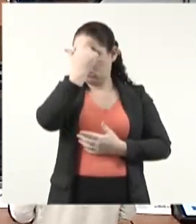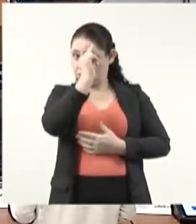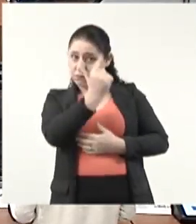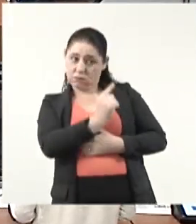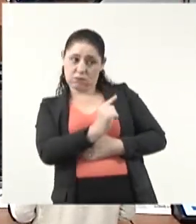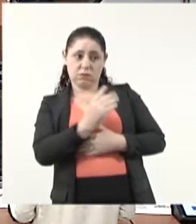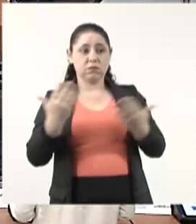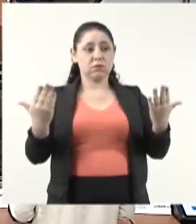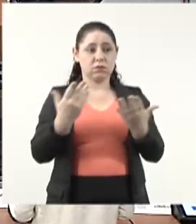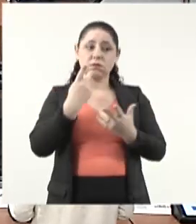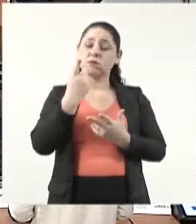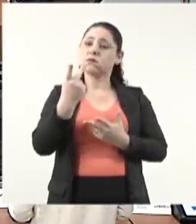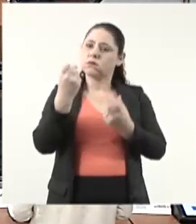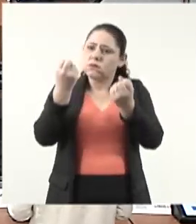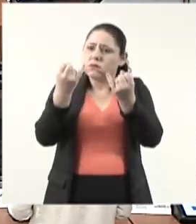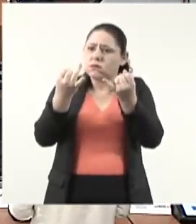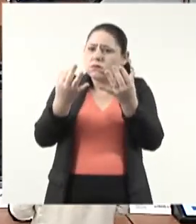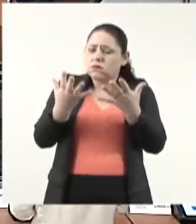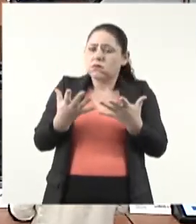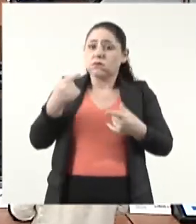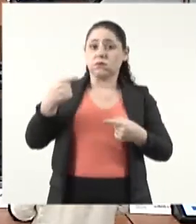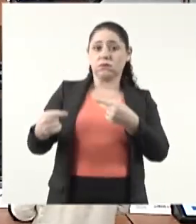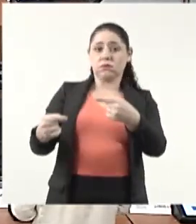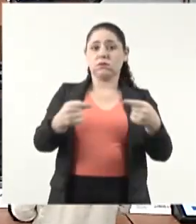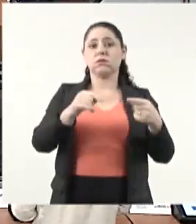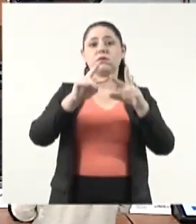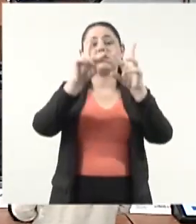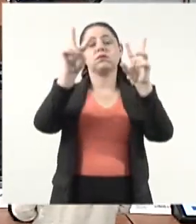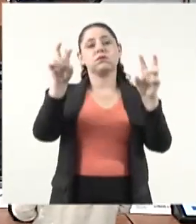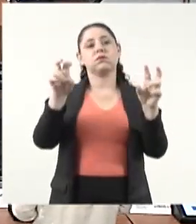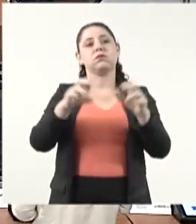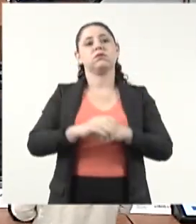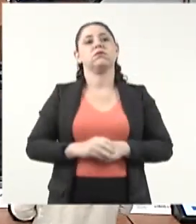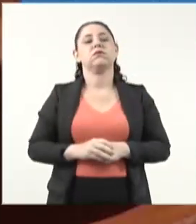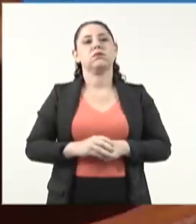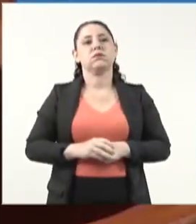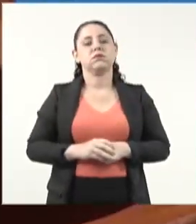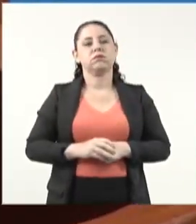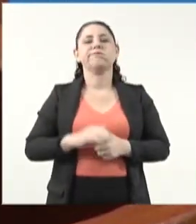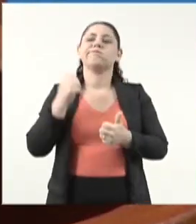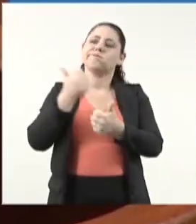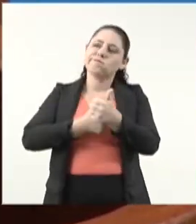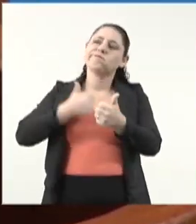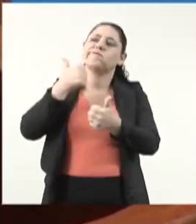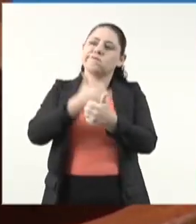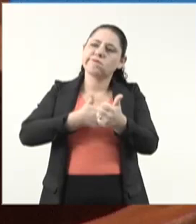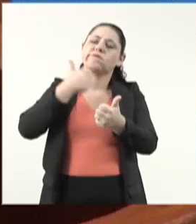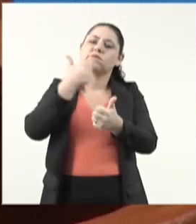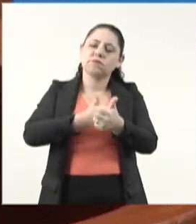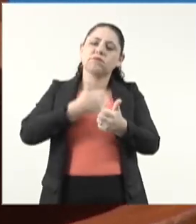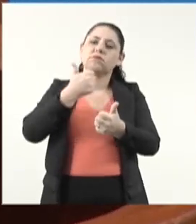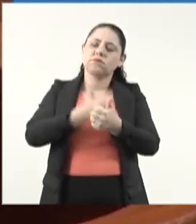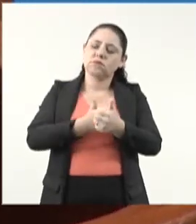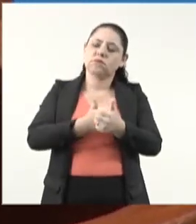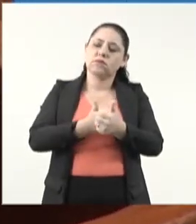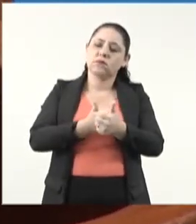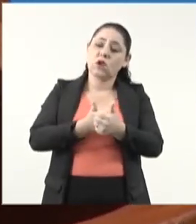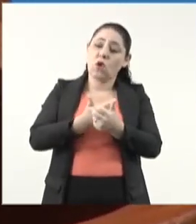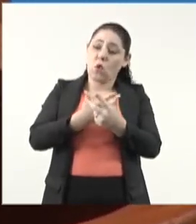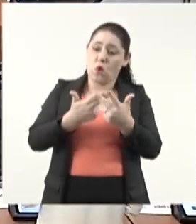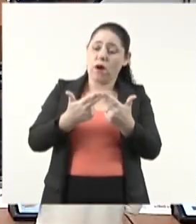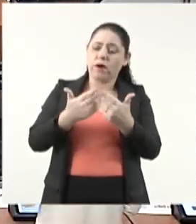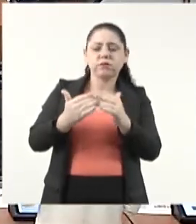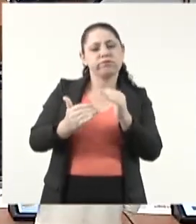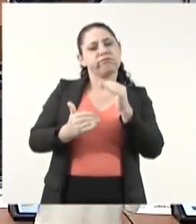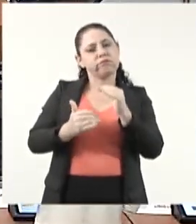casa, manifestando, trazendo esse assunto, batendo nessa tecla, e as coisas estão avançando e